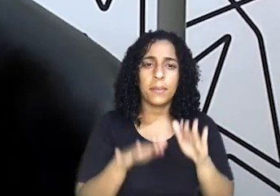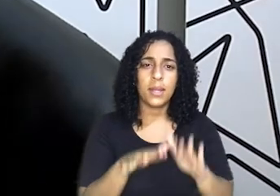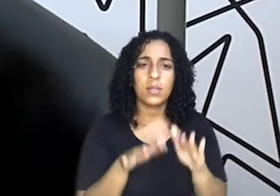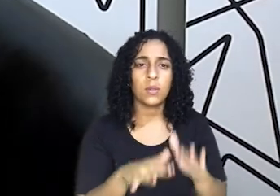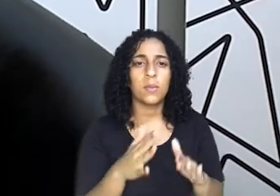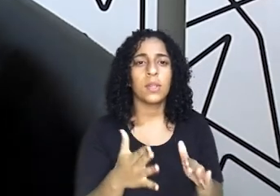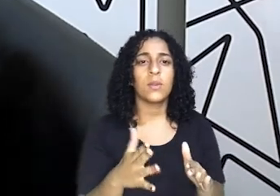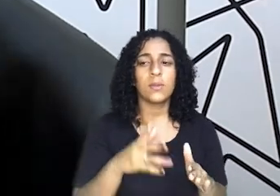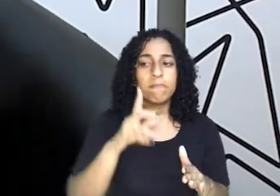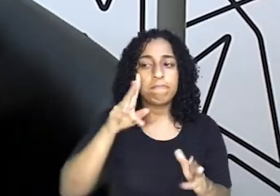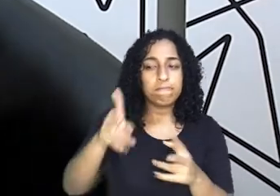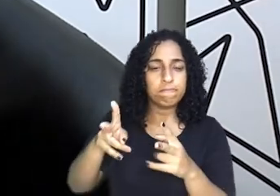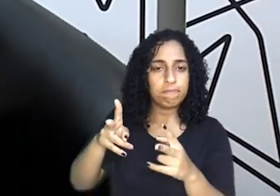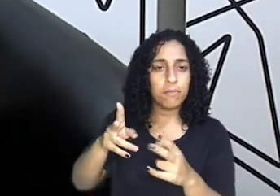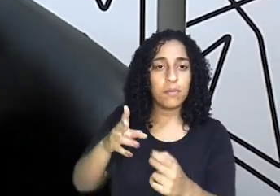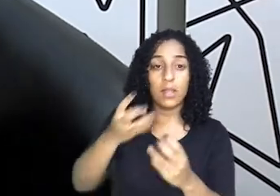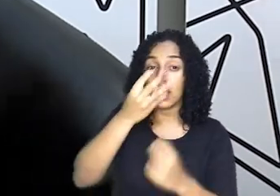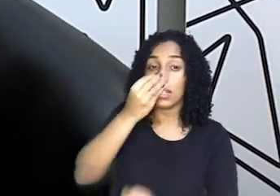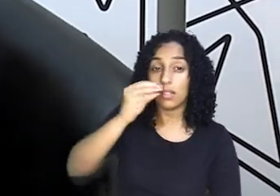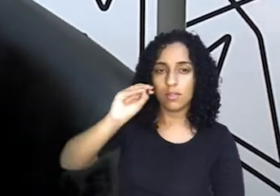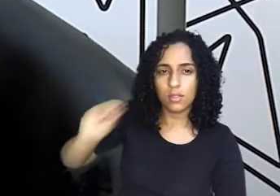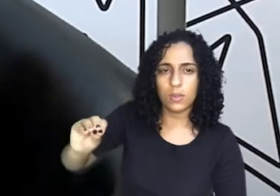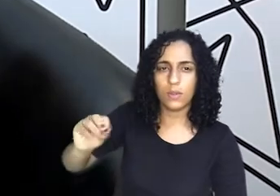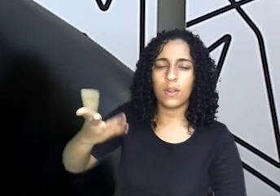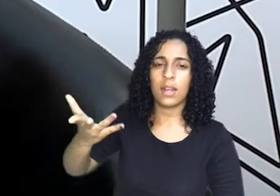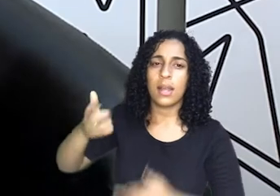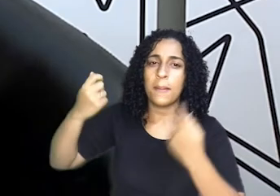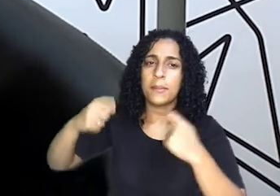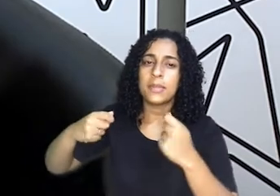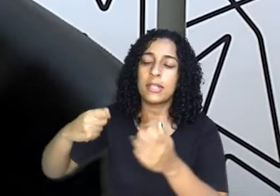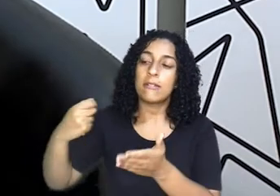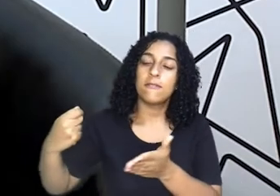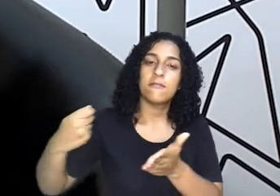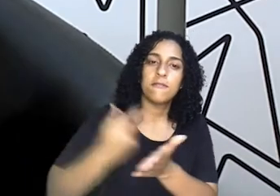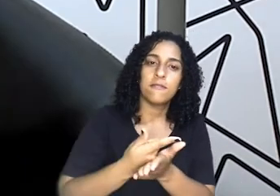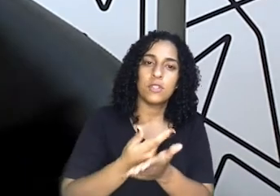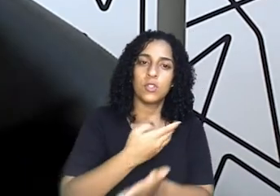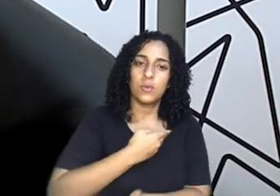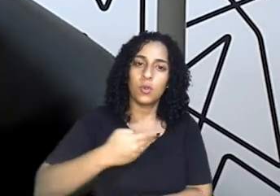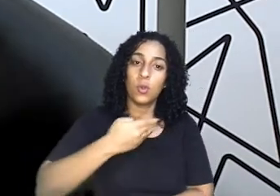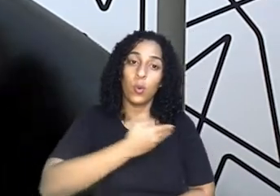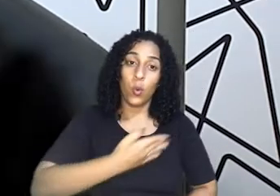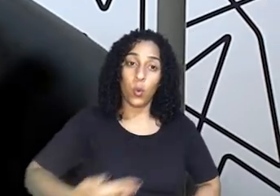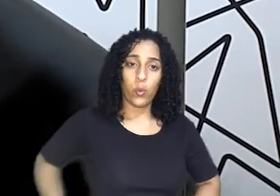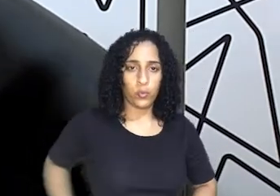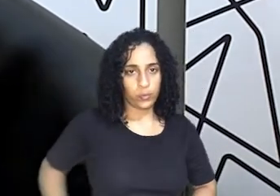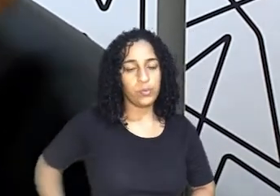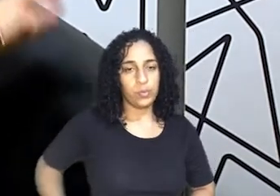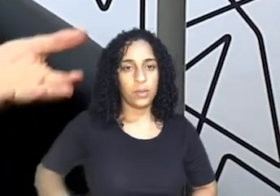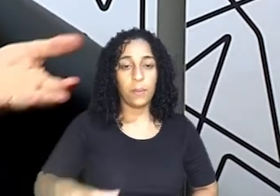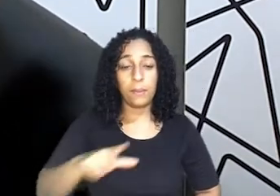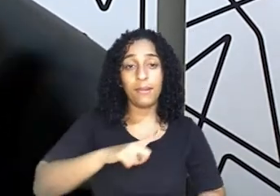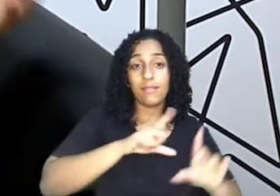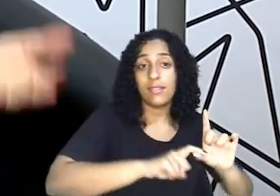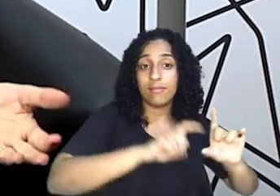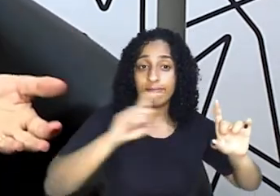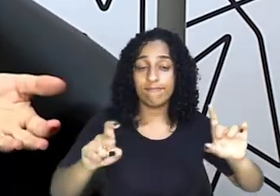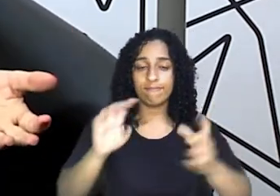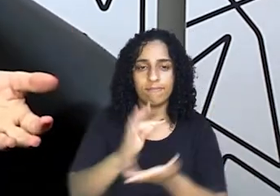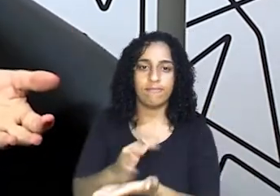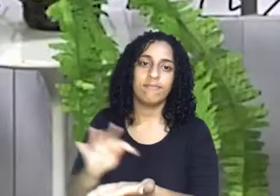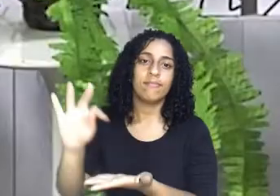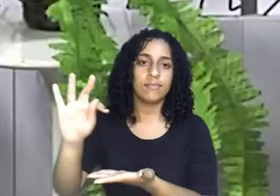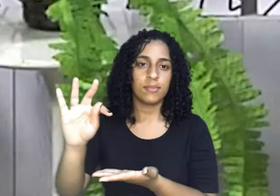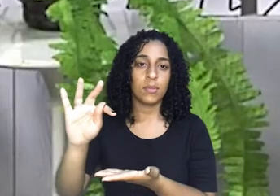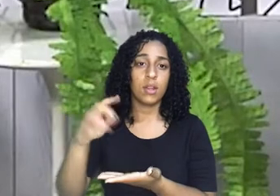silenciando a necessidade de um investimento público em tecnologia para que tenhamos Independência